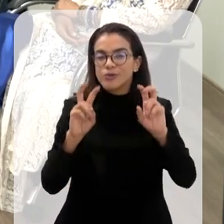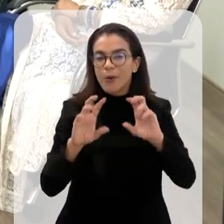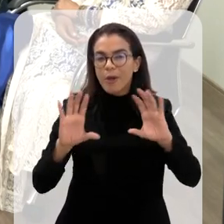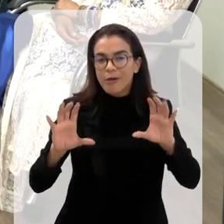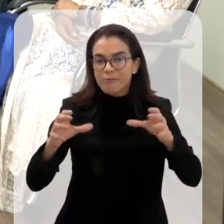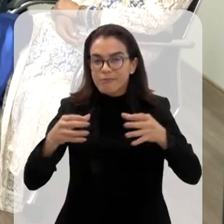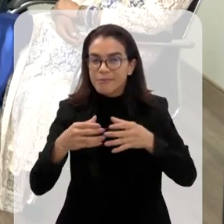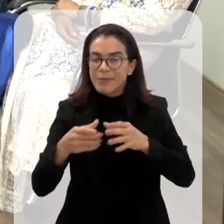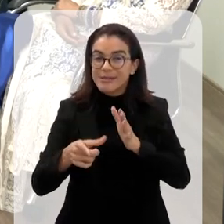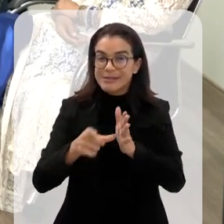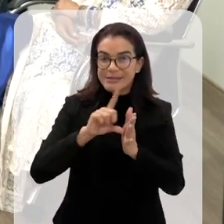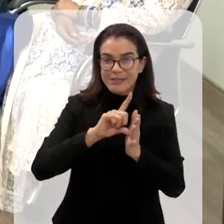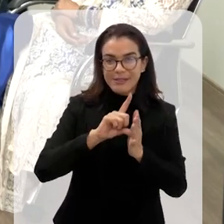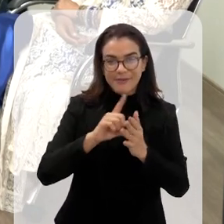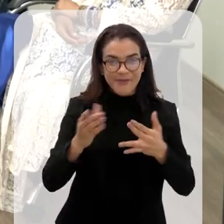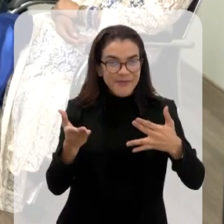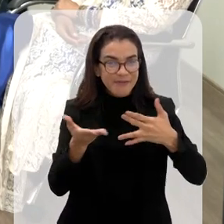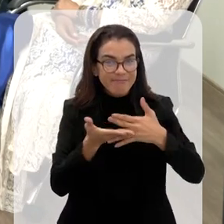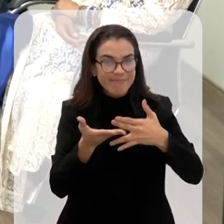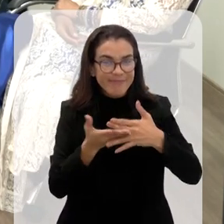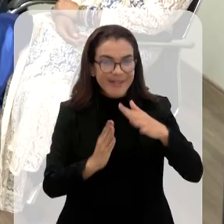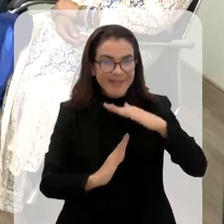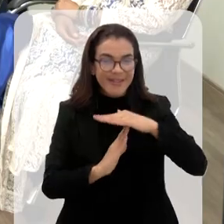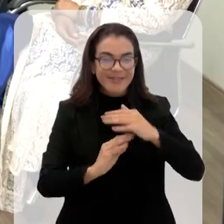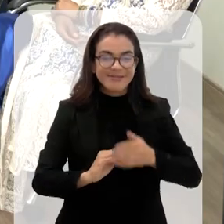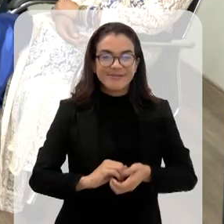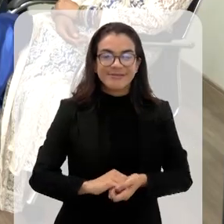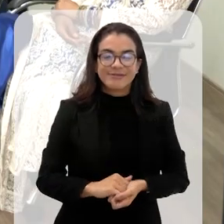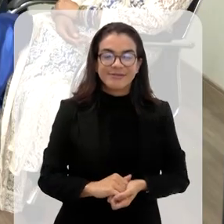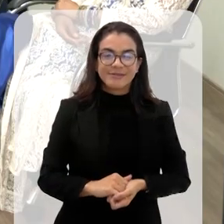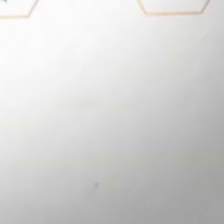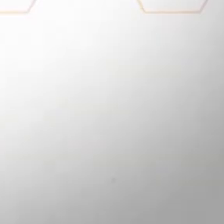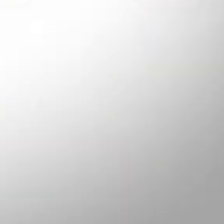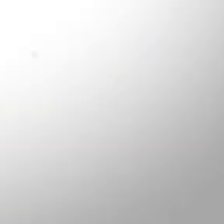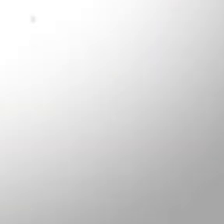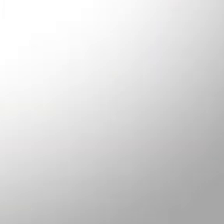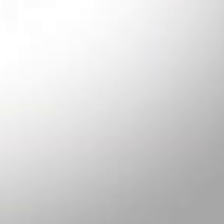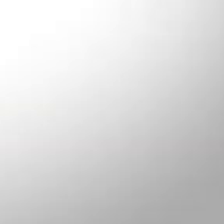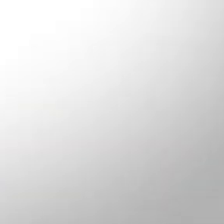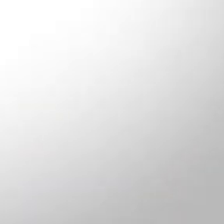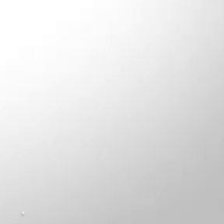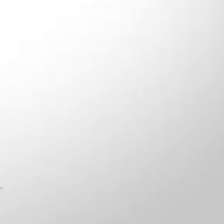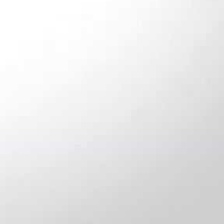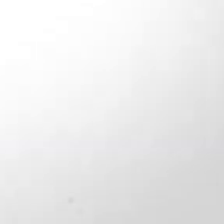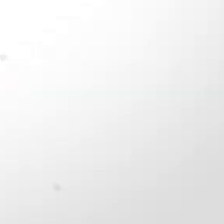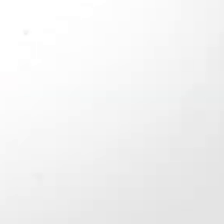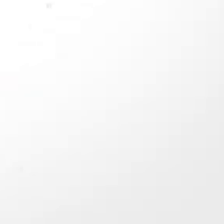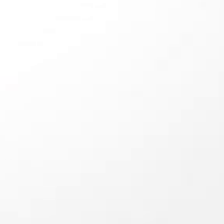parte da comunidade, mas antes disso, vamos ao intervalo?